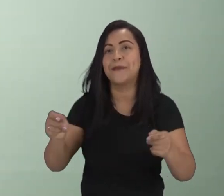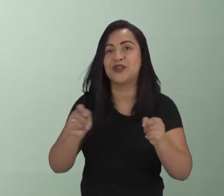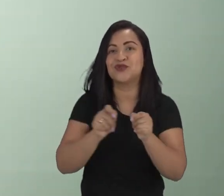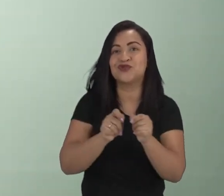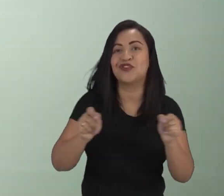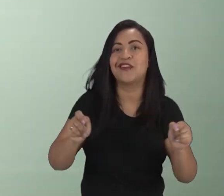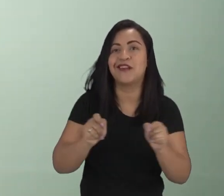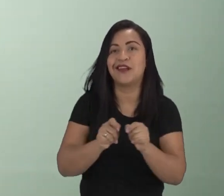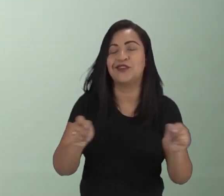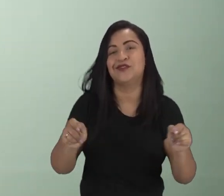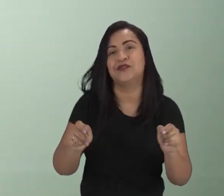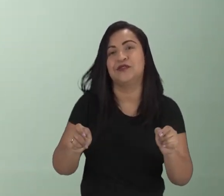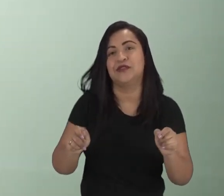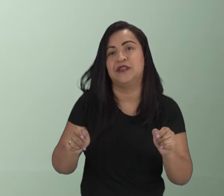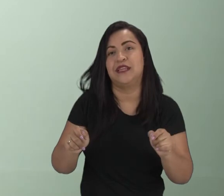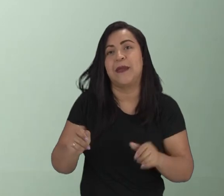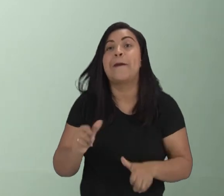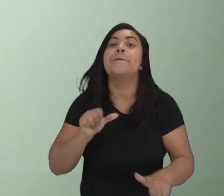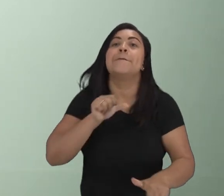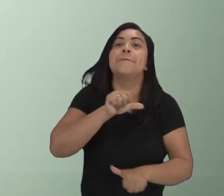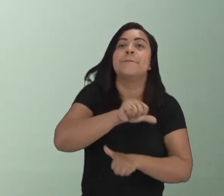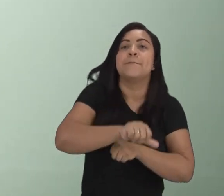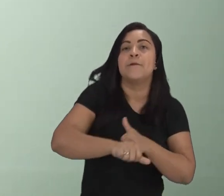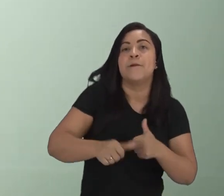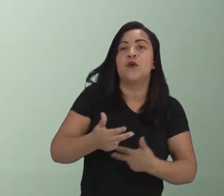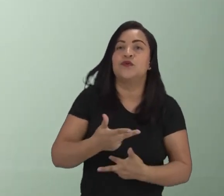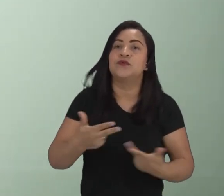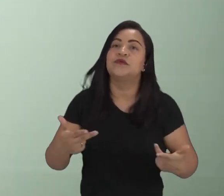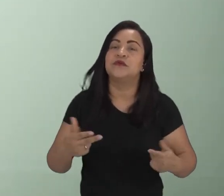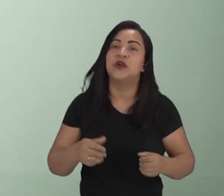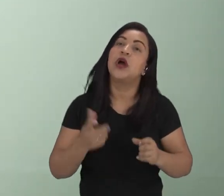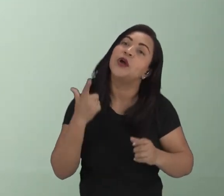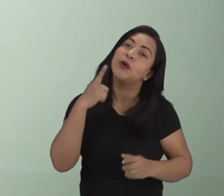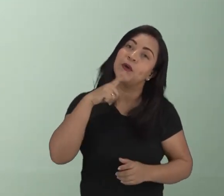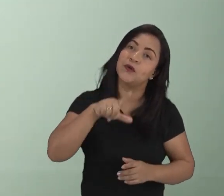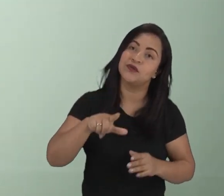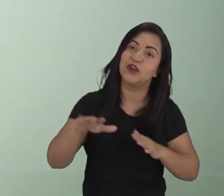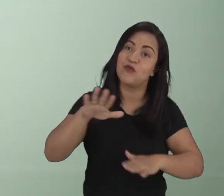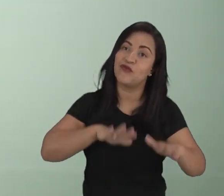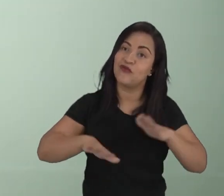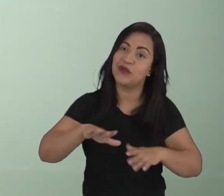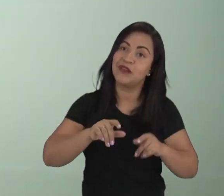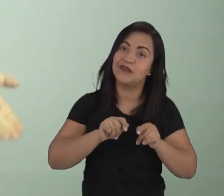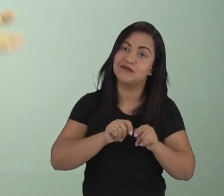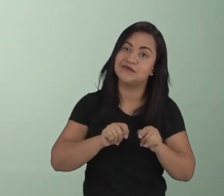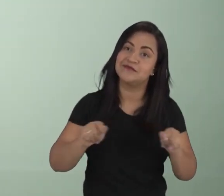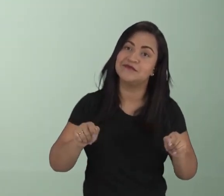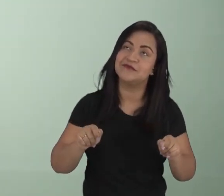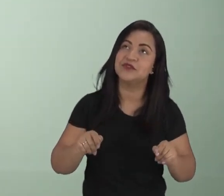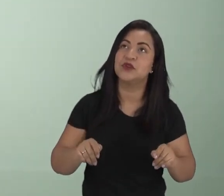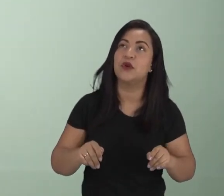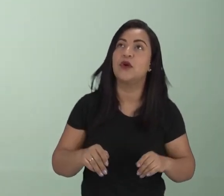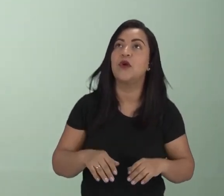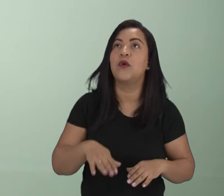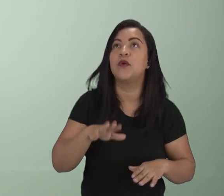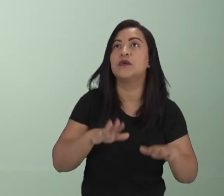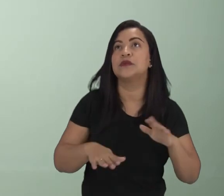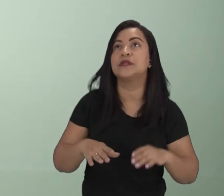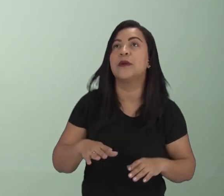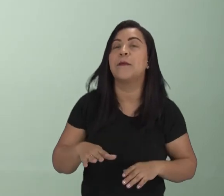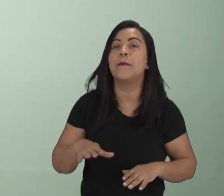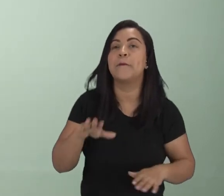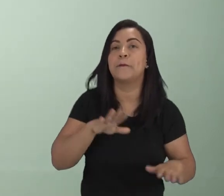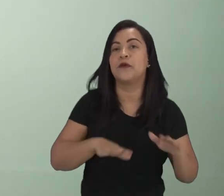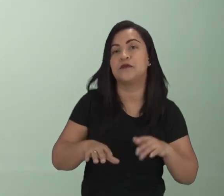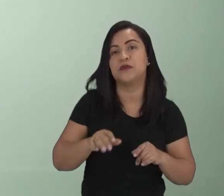sofrem deformação e podem colocar um outro corpo em movimento oscilatório ou que nós chamamos também de